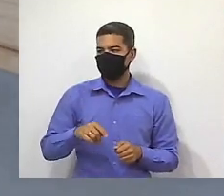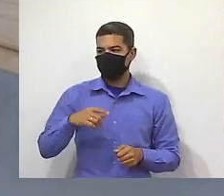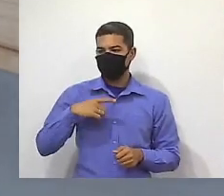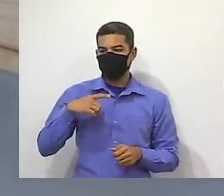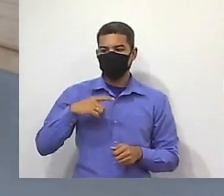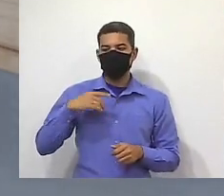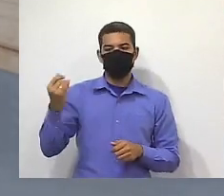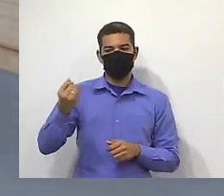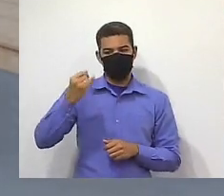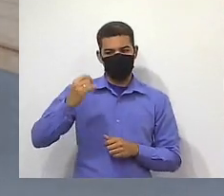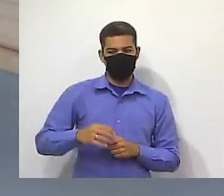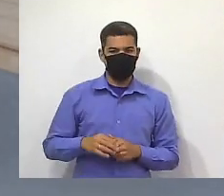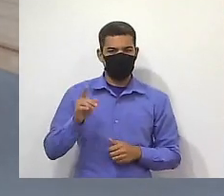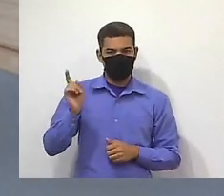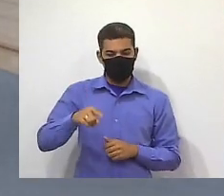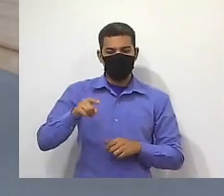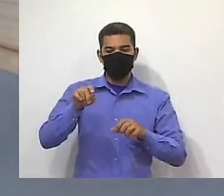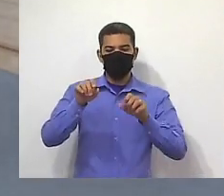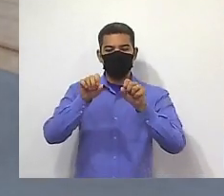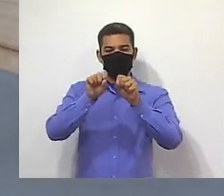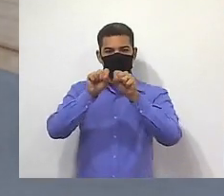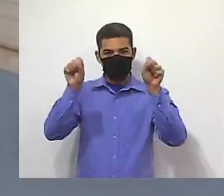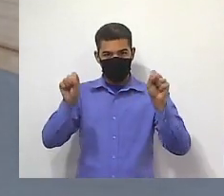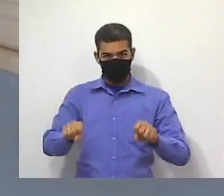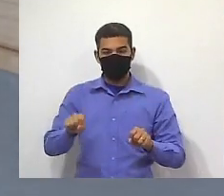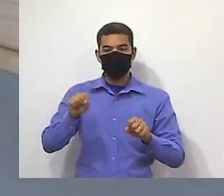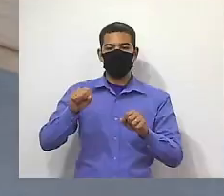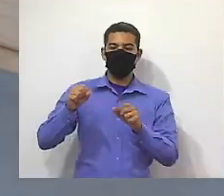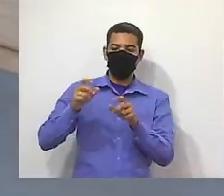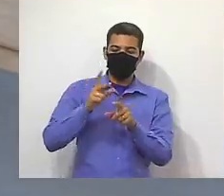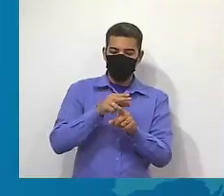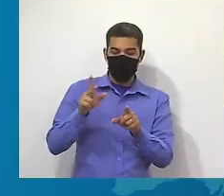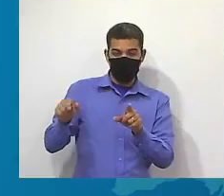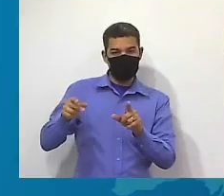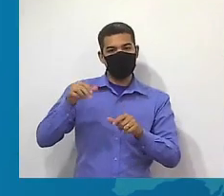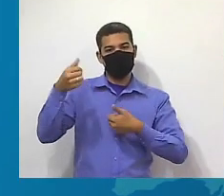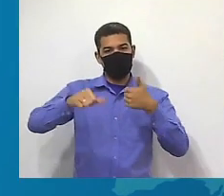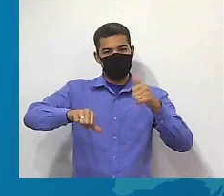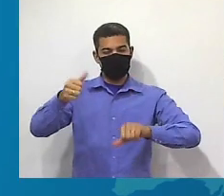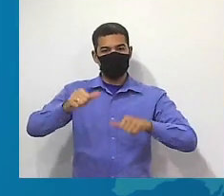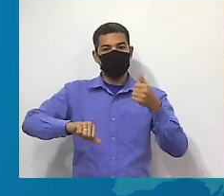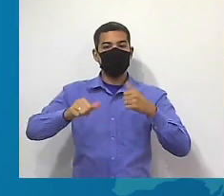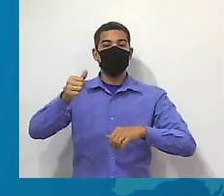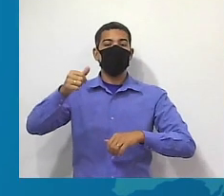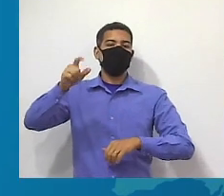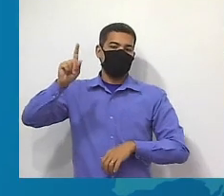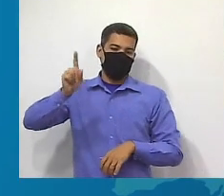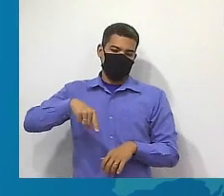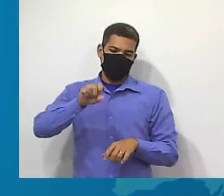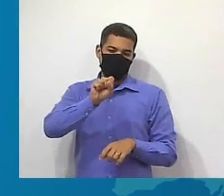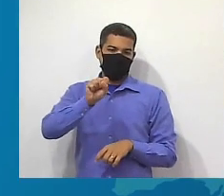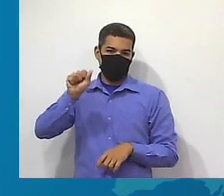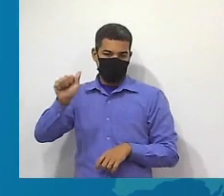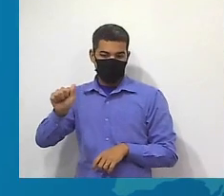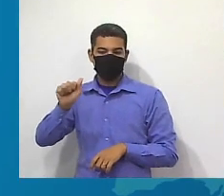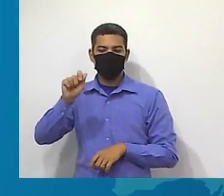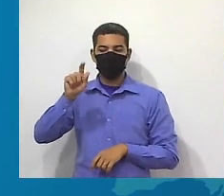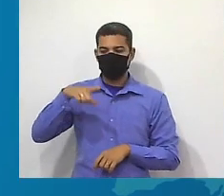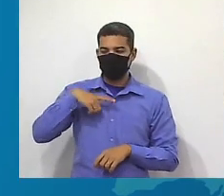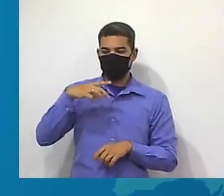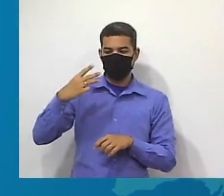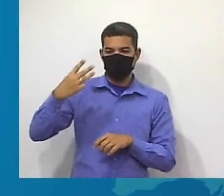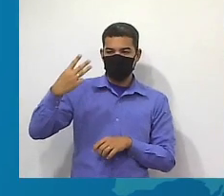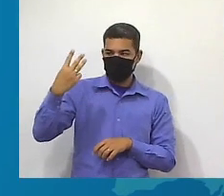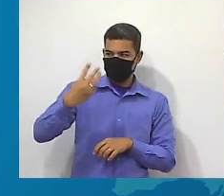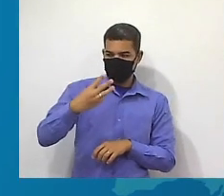também. Lembra que é um sistema seriado de avaliação e para isso você precisa completar os 3 ciclos, né? As